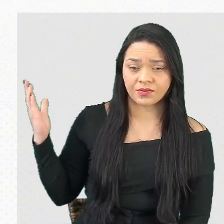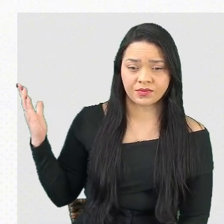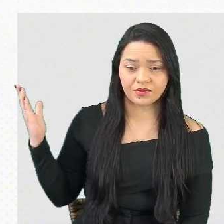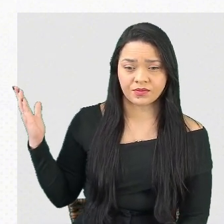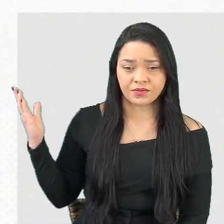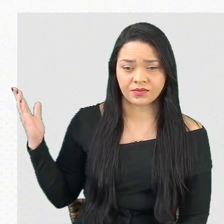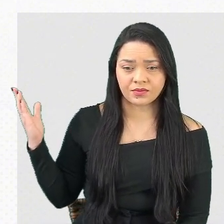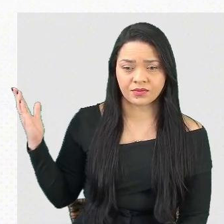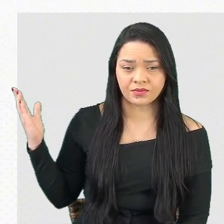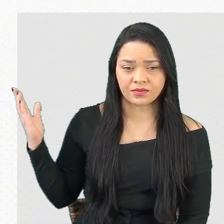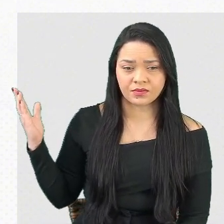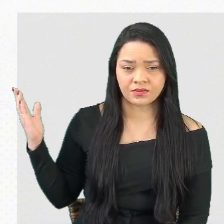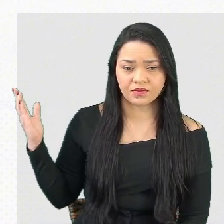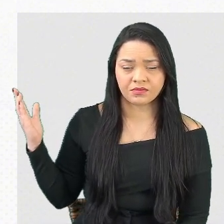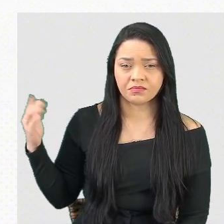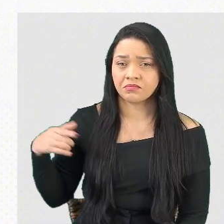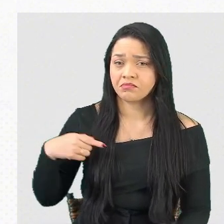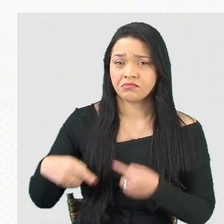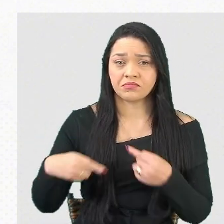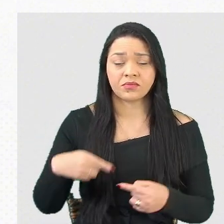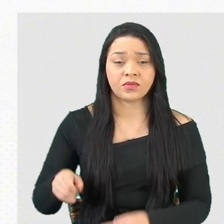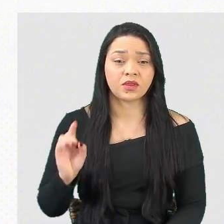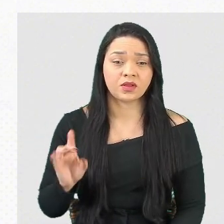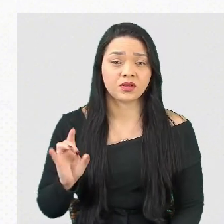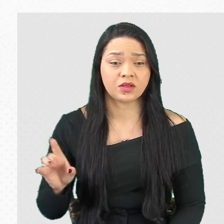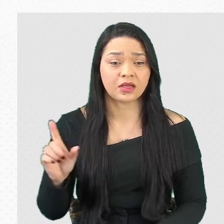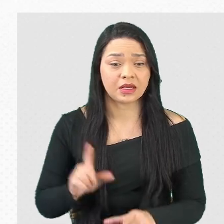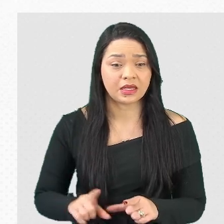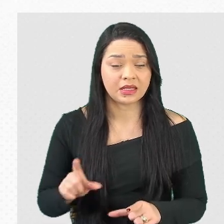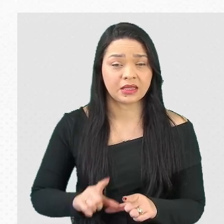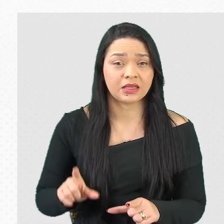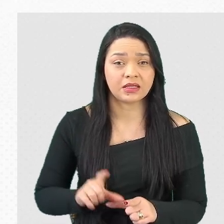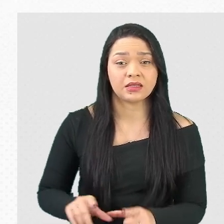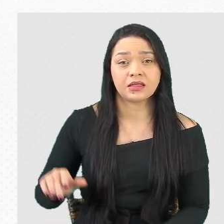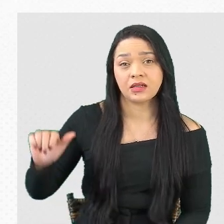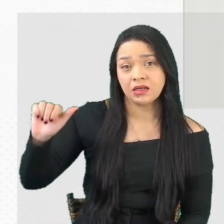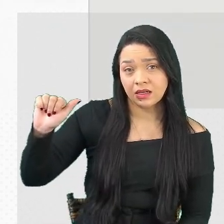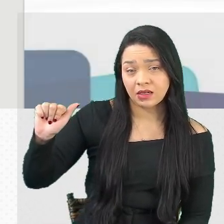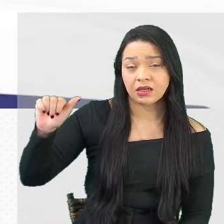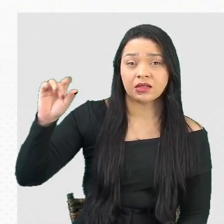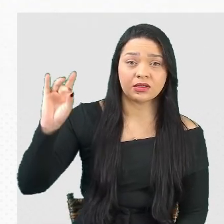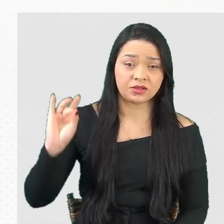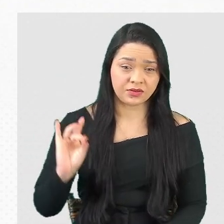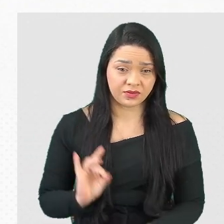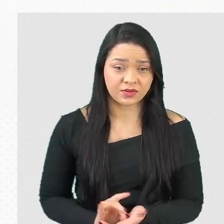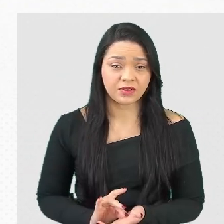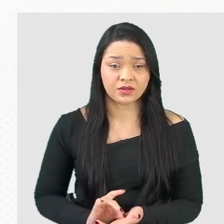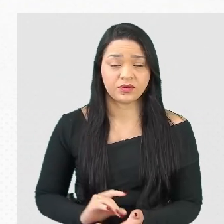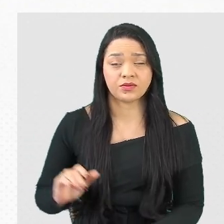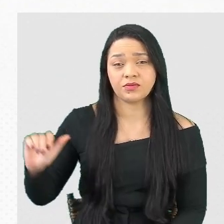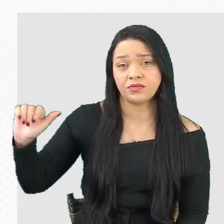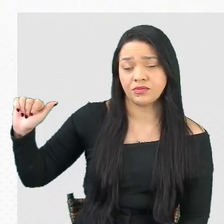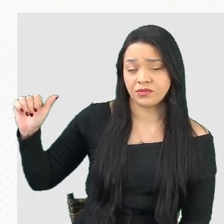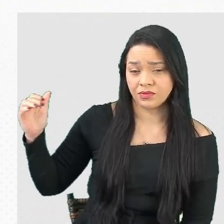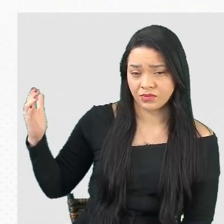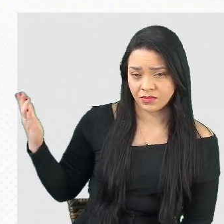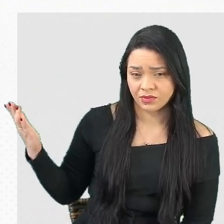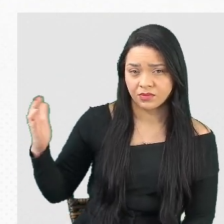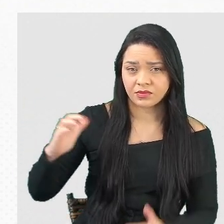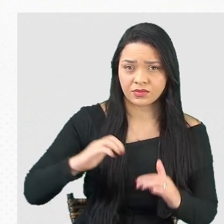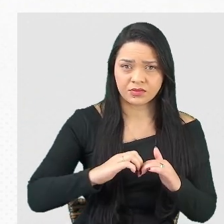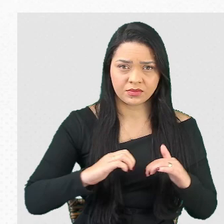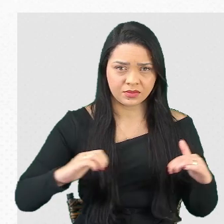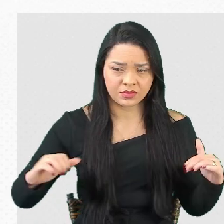ampliar o comércio urbano? Também não. Só pode ser, então, aqui a letra A, gente, que de fato é segregar os pensadores, porque você tinha alto e